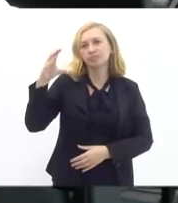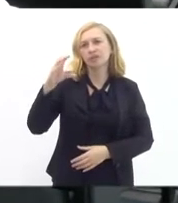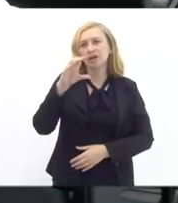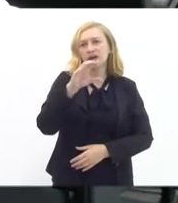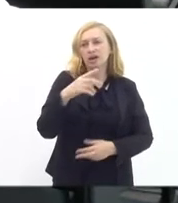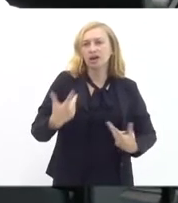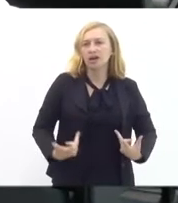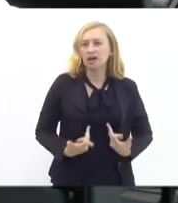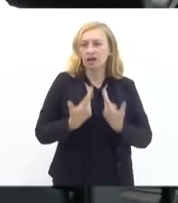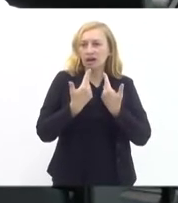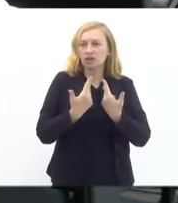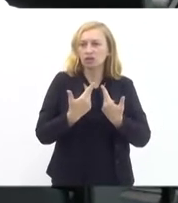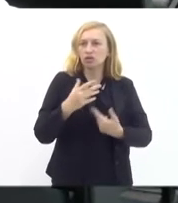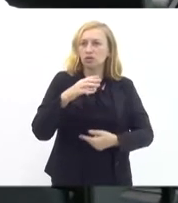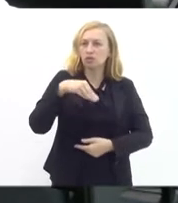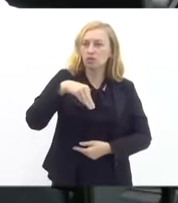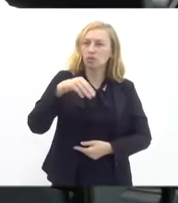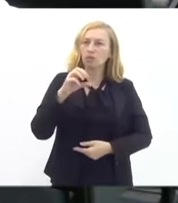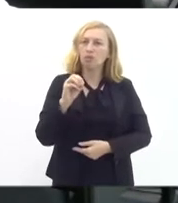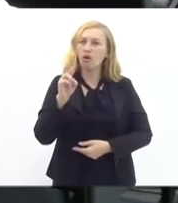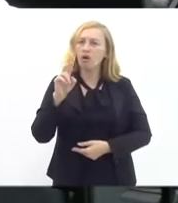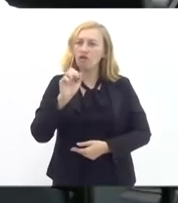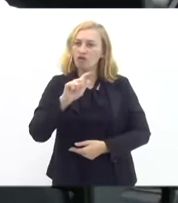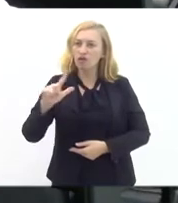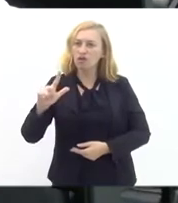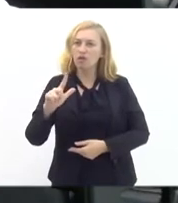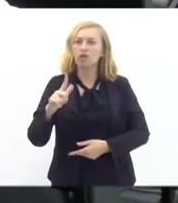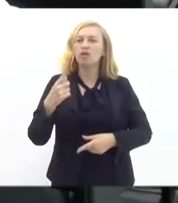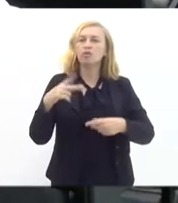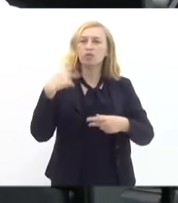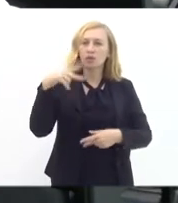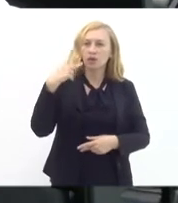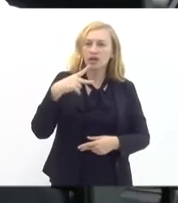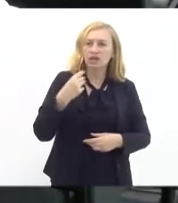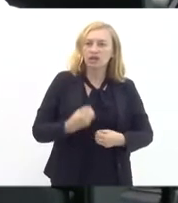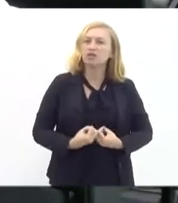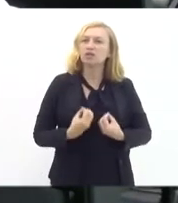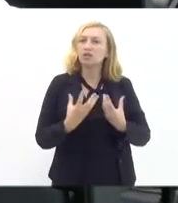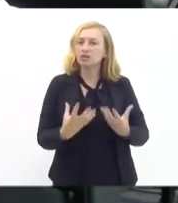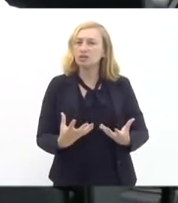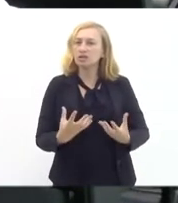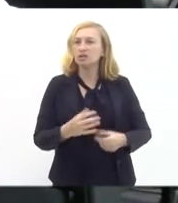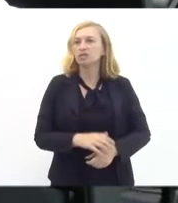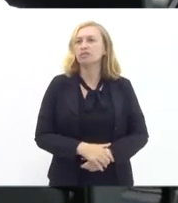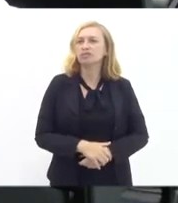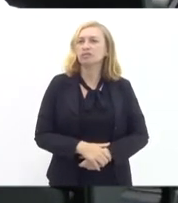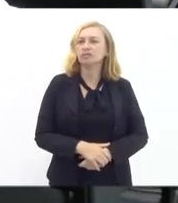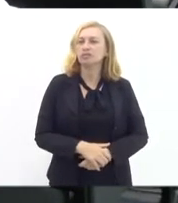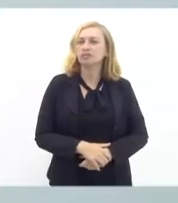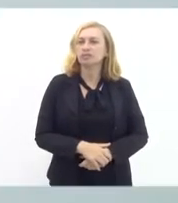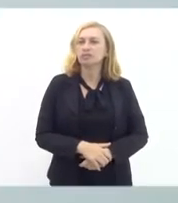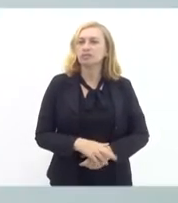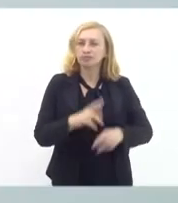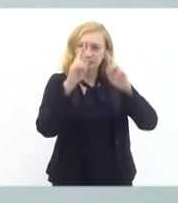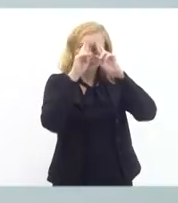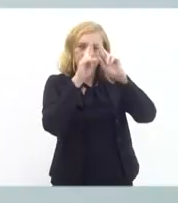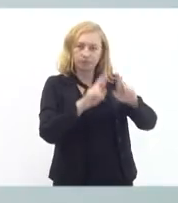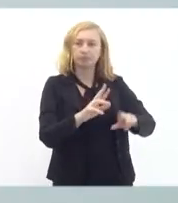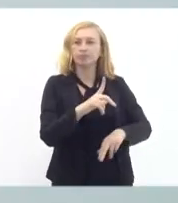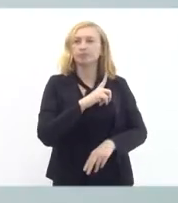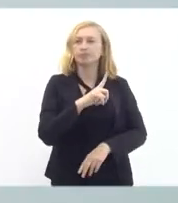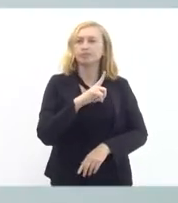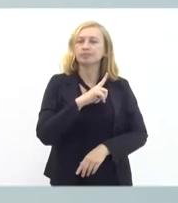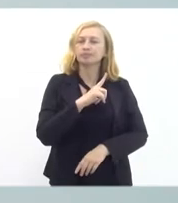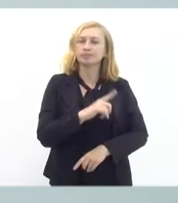Móvel, enfim, diversas políticas de adoção. E é um cara que tem o meu respeito e